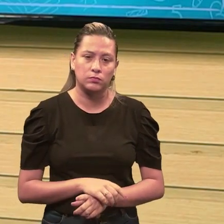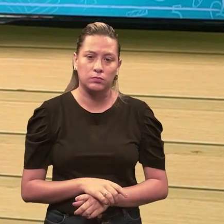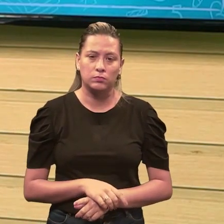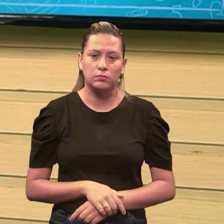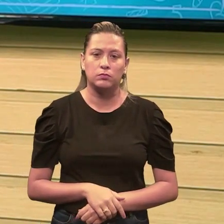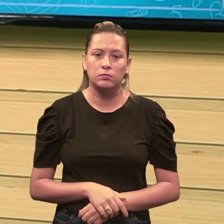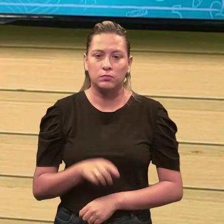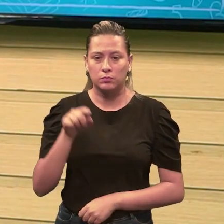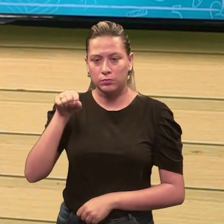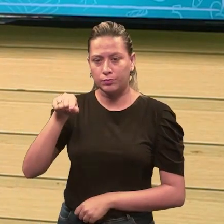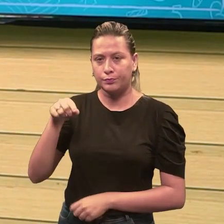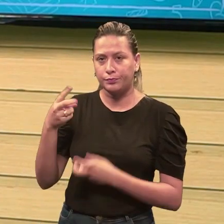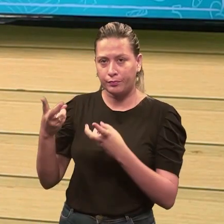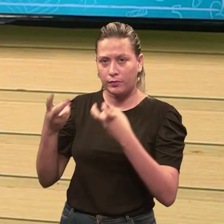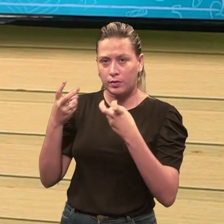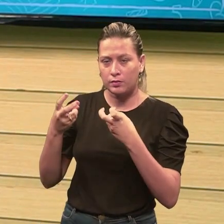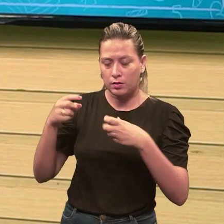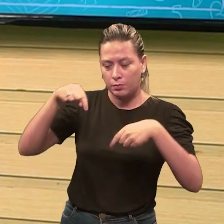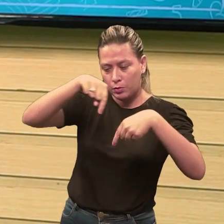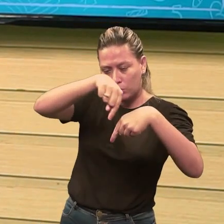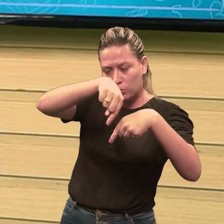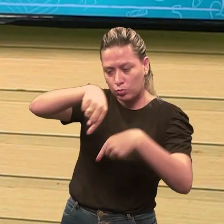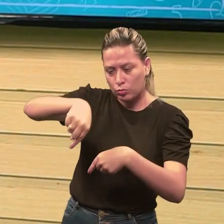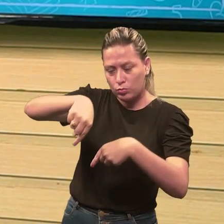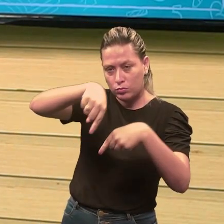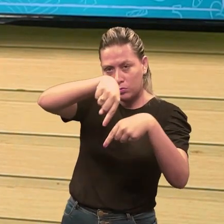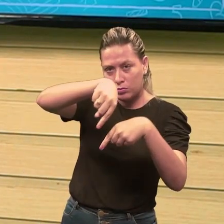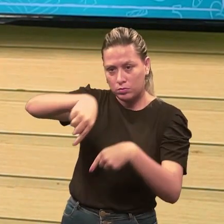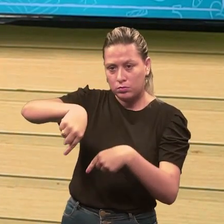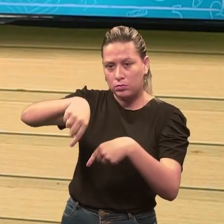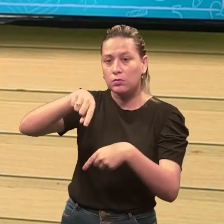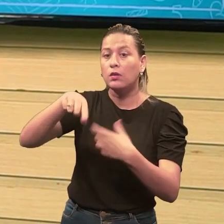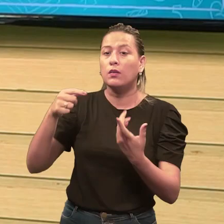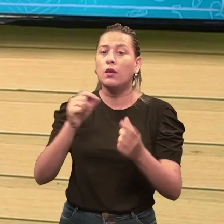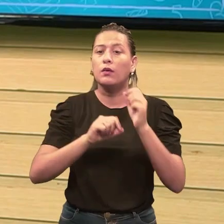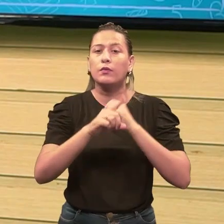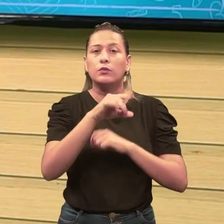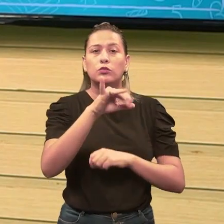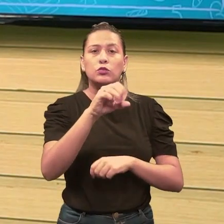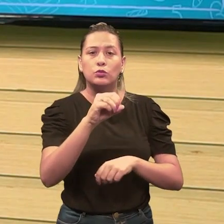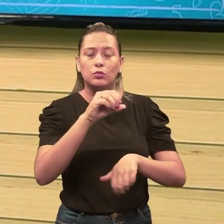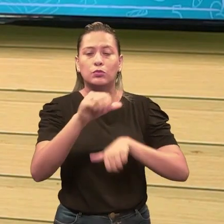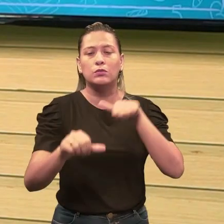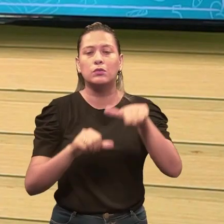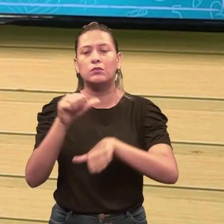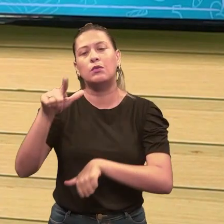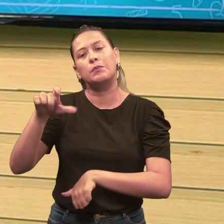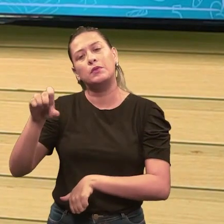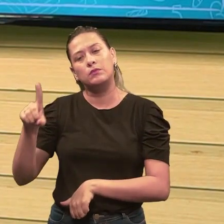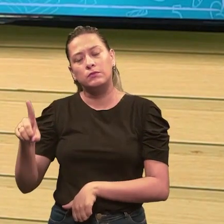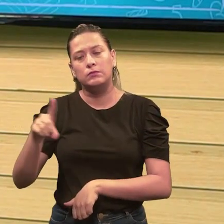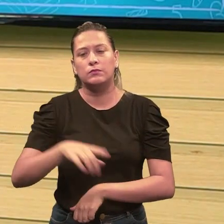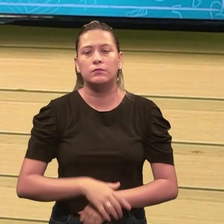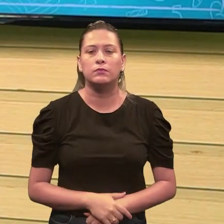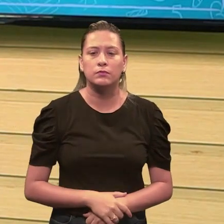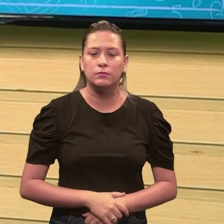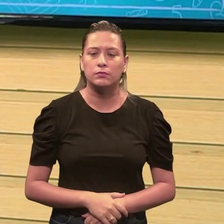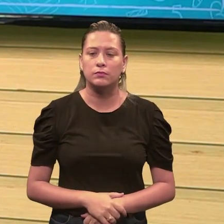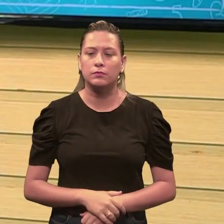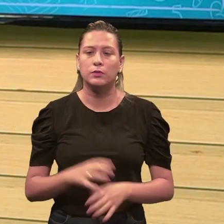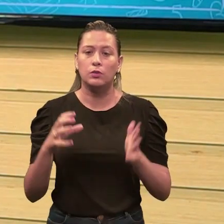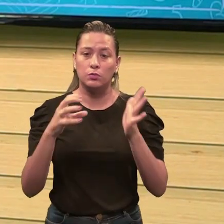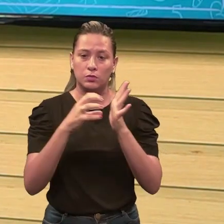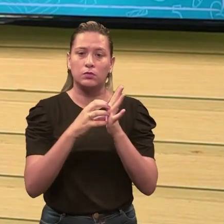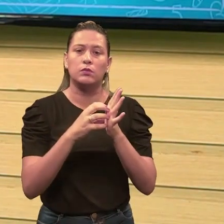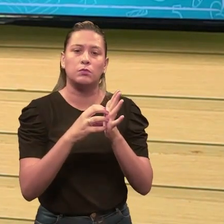apontando para fora, ele transforma o diodo, né, em um LED, tá? Então aqui a simbologia